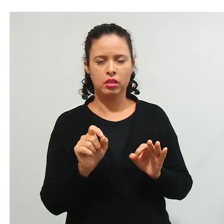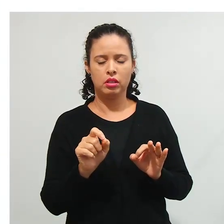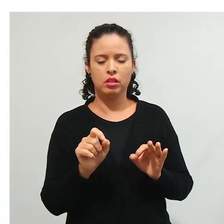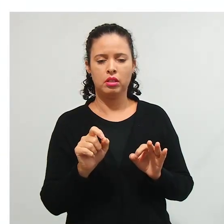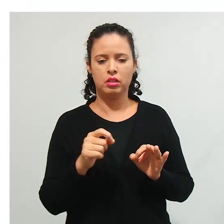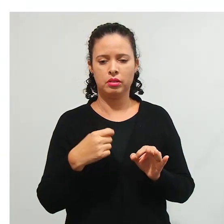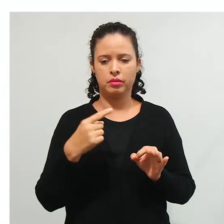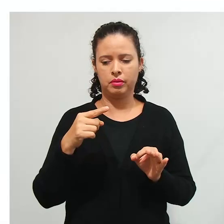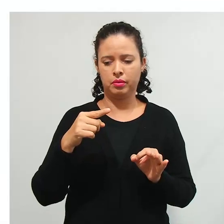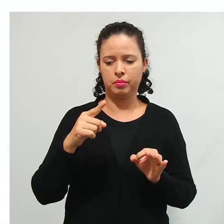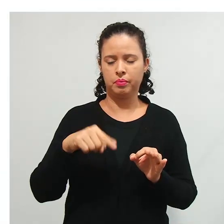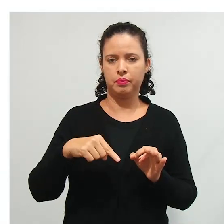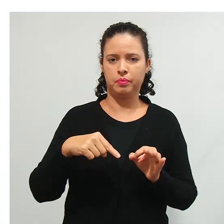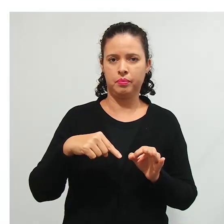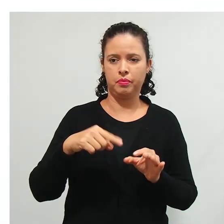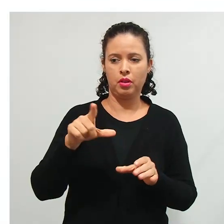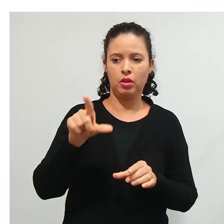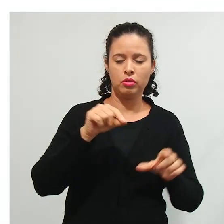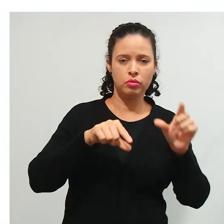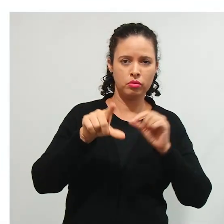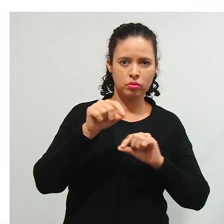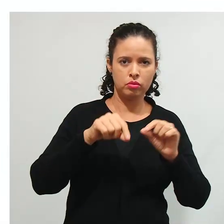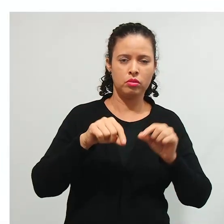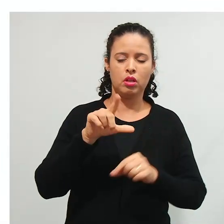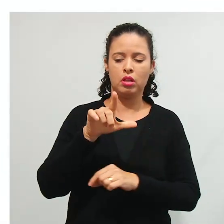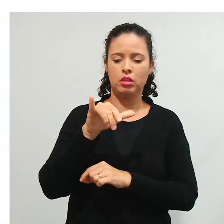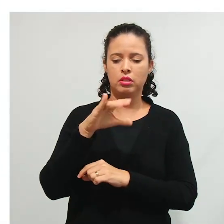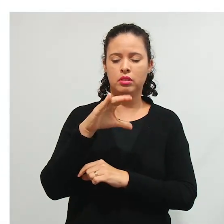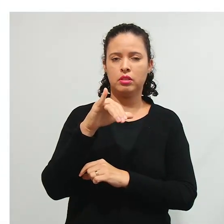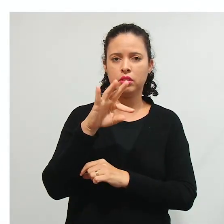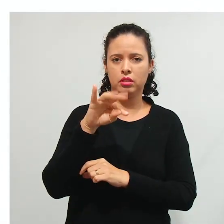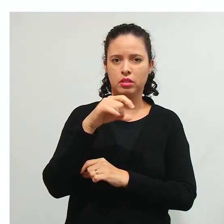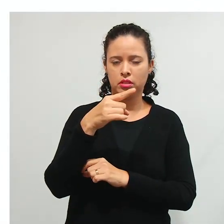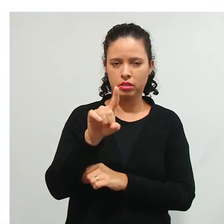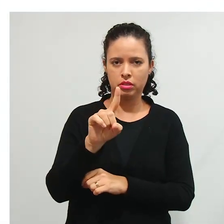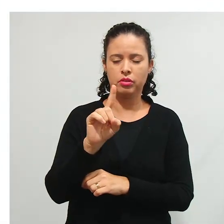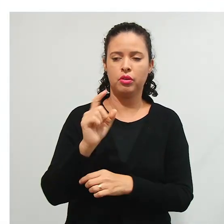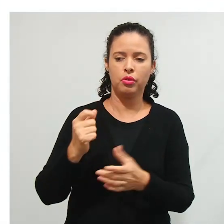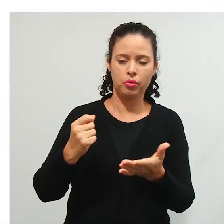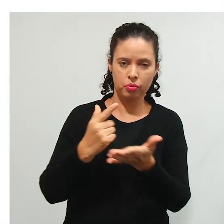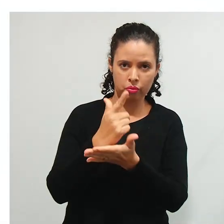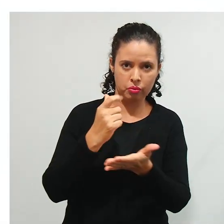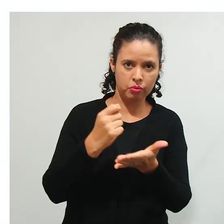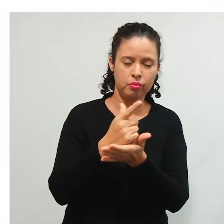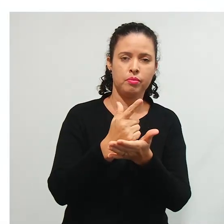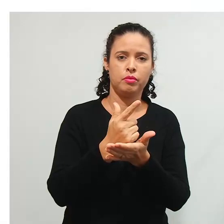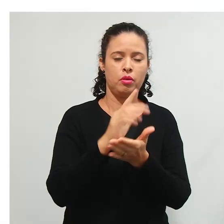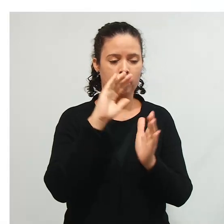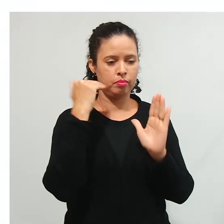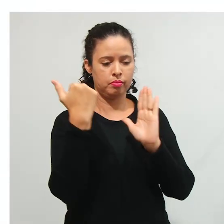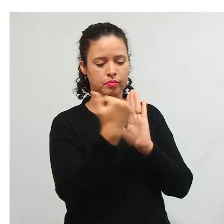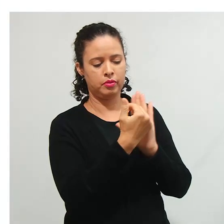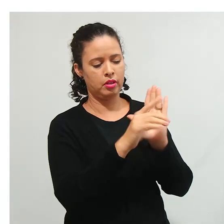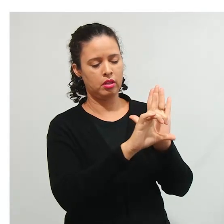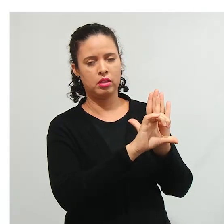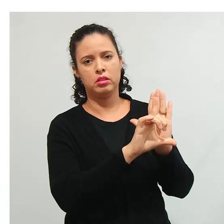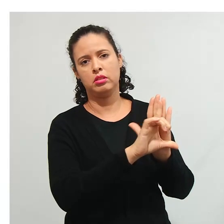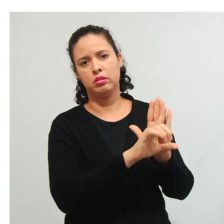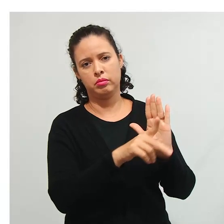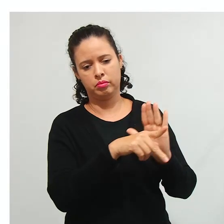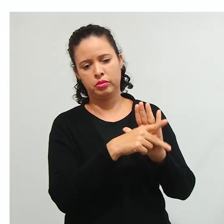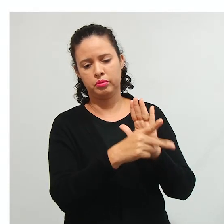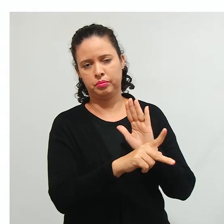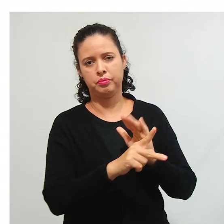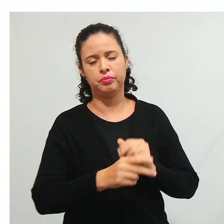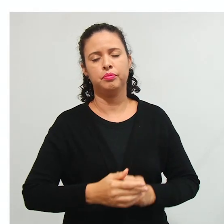e compras desse material seguindo a legislação das licitações,